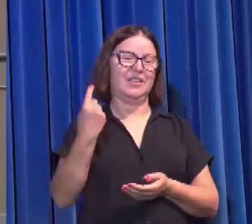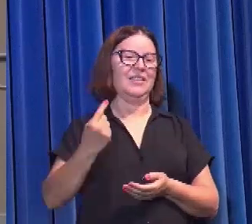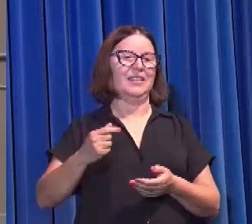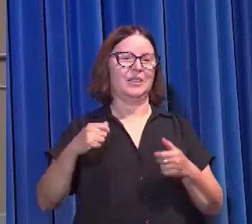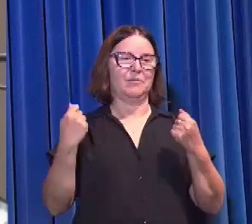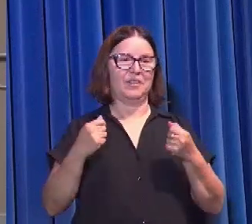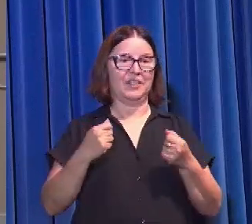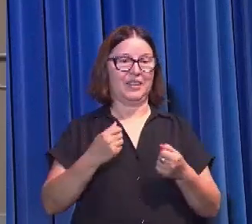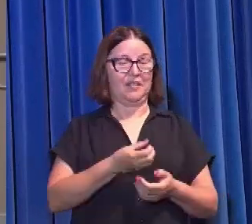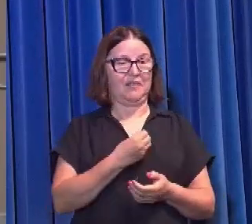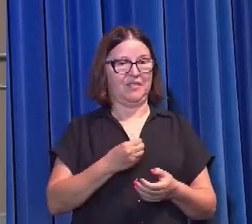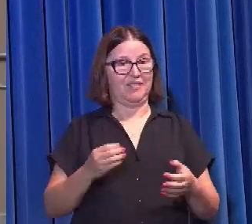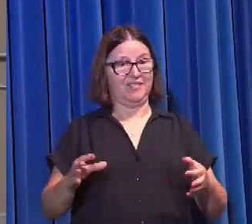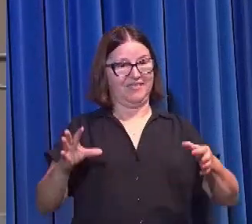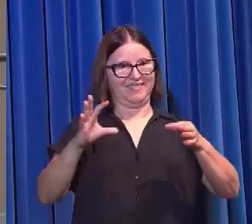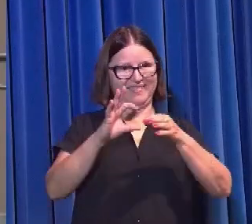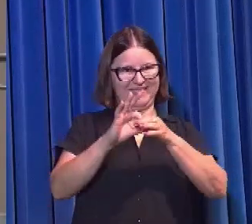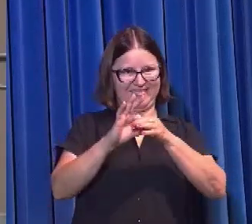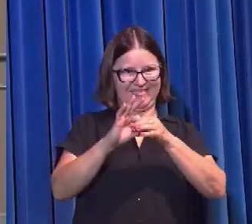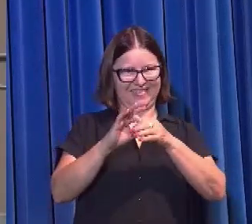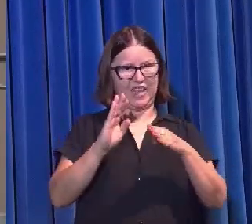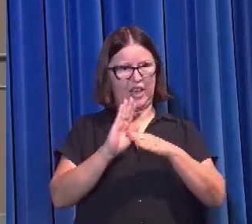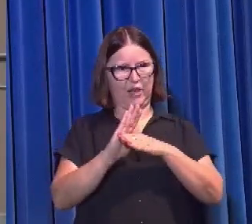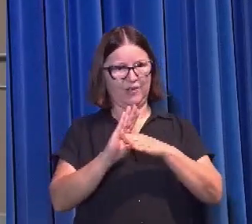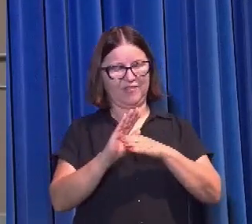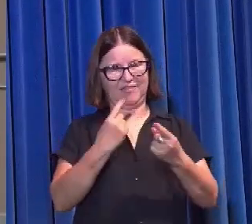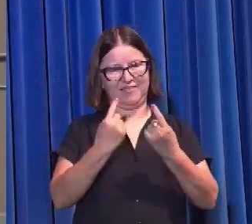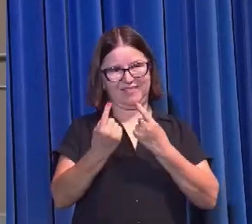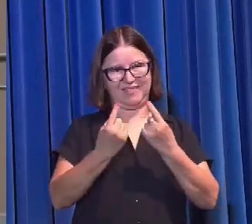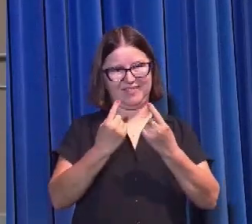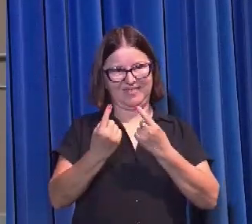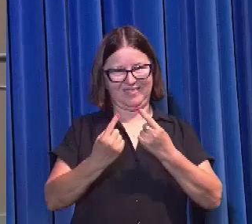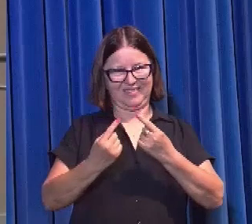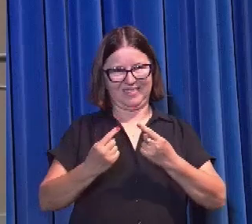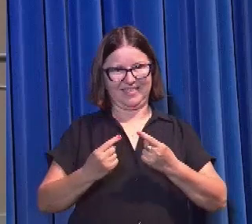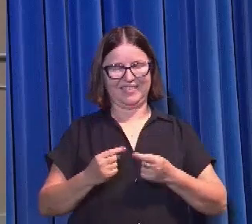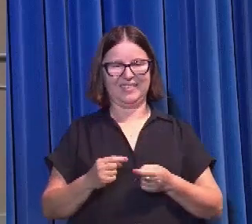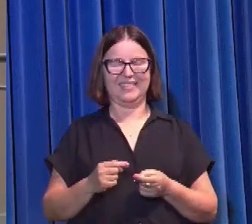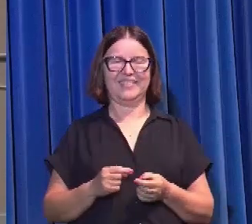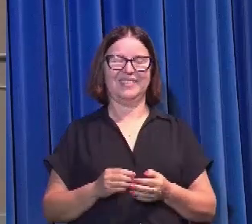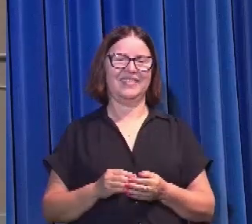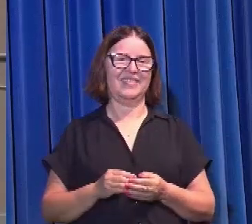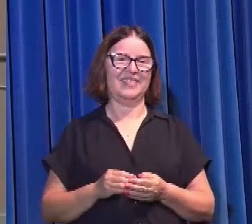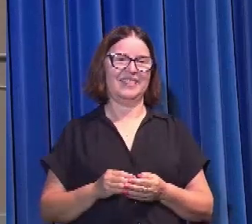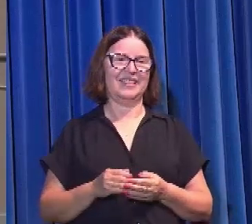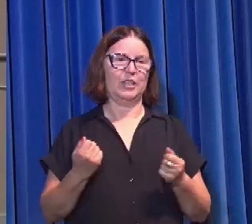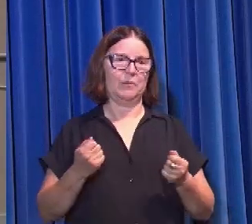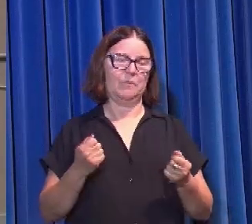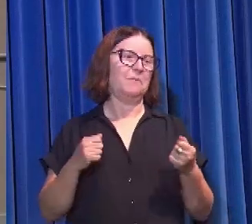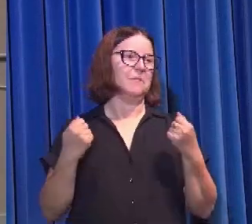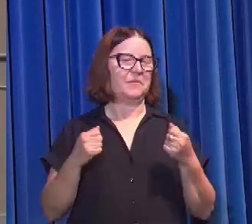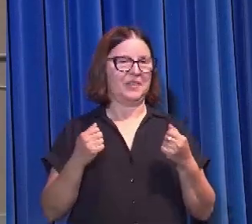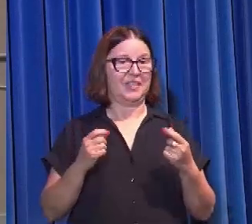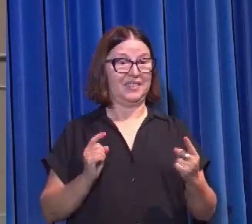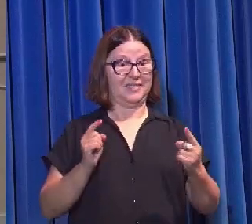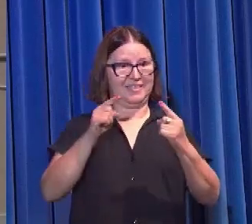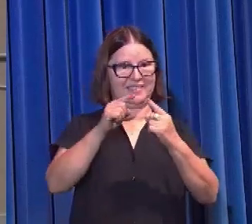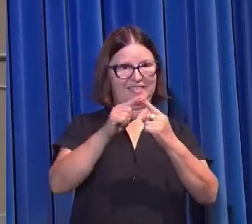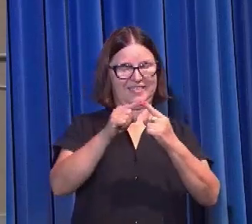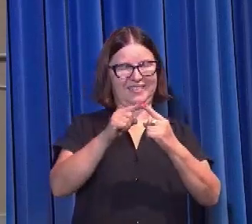outro em corpo, a gente vai caminhar para esse alvo da soberana vocação de Deus em Cristo Jesus.